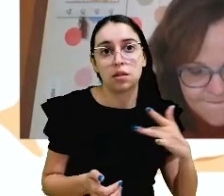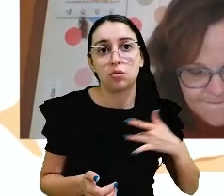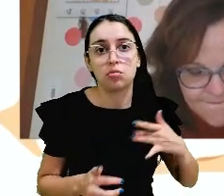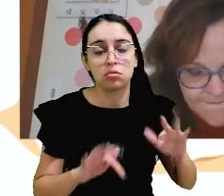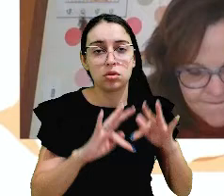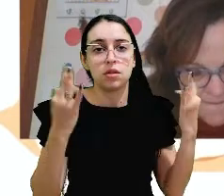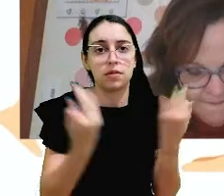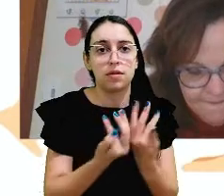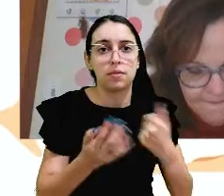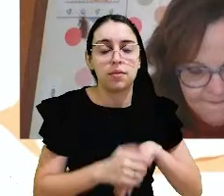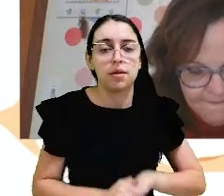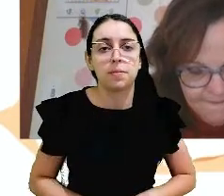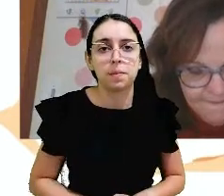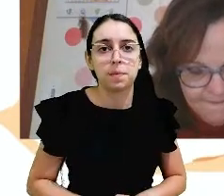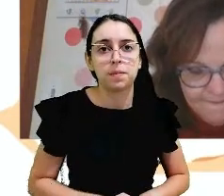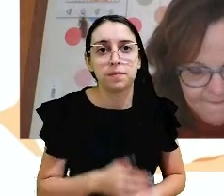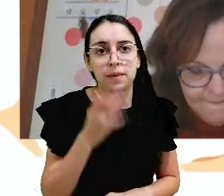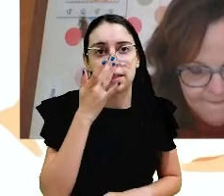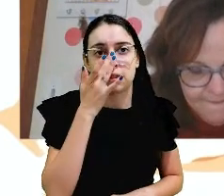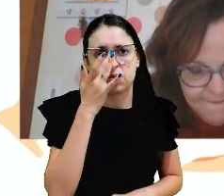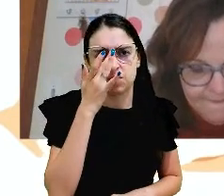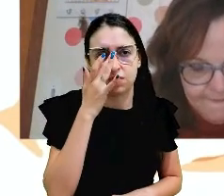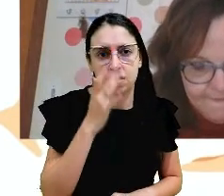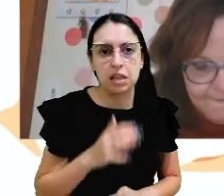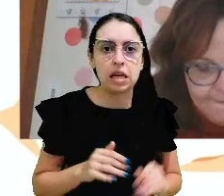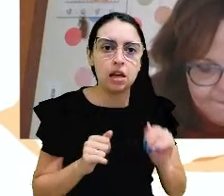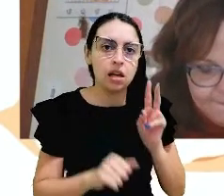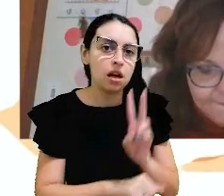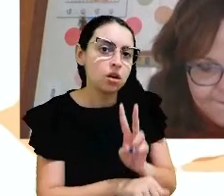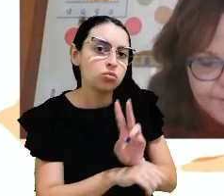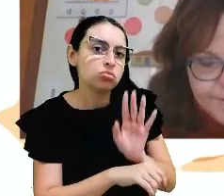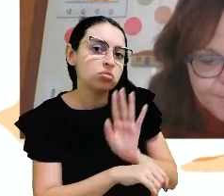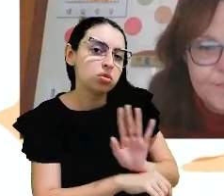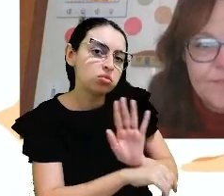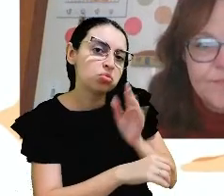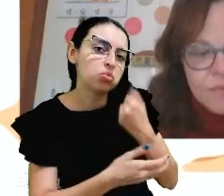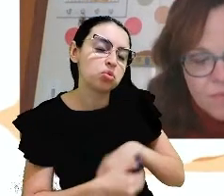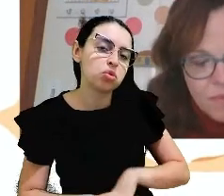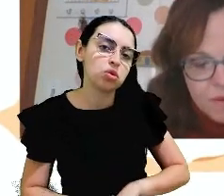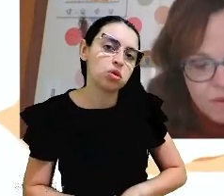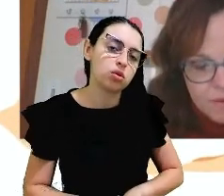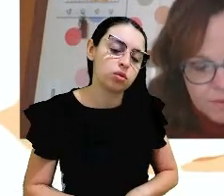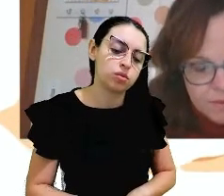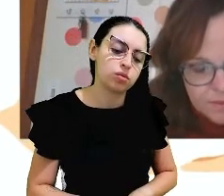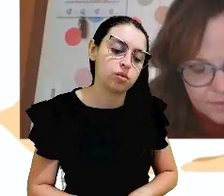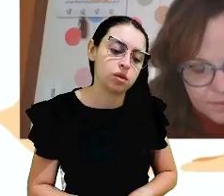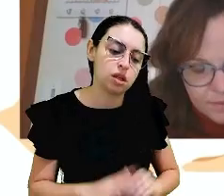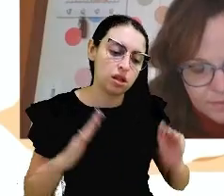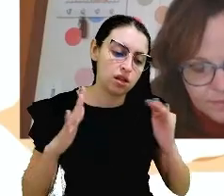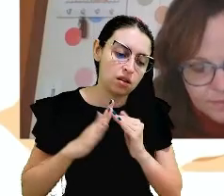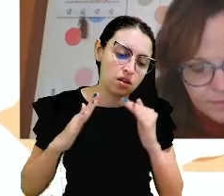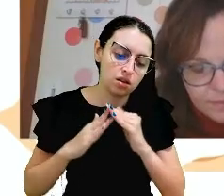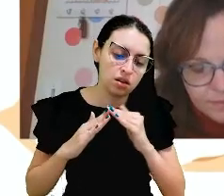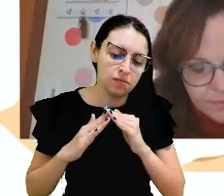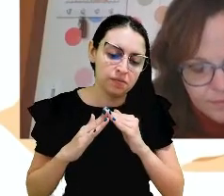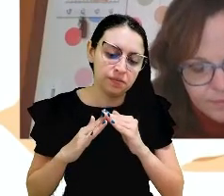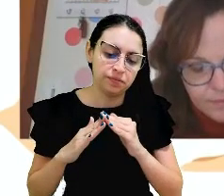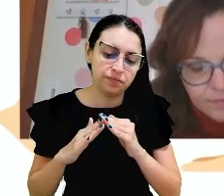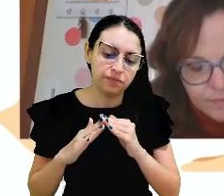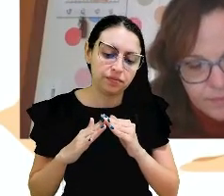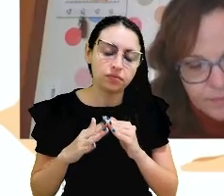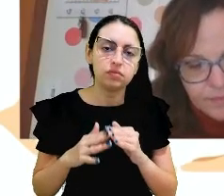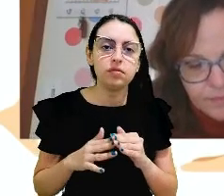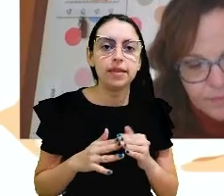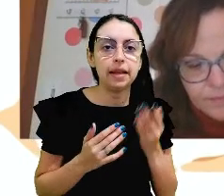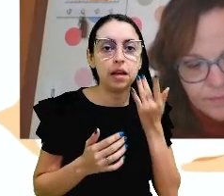família. Né? Então, as parteiras ajudam no suporte das casas, onde as